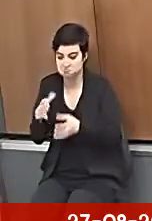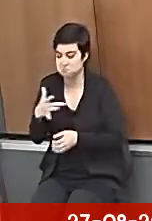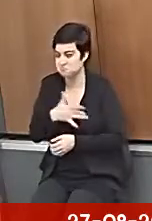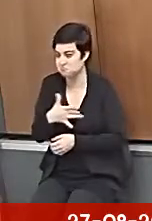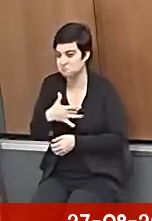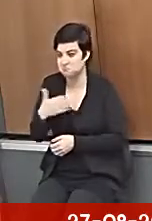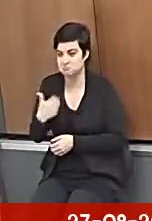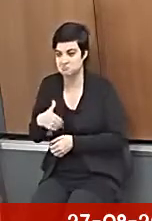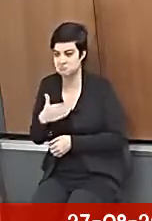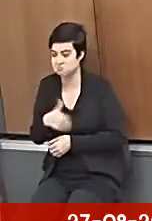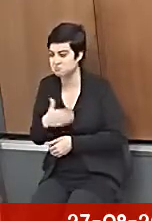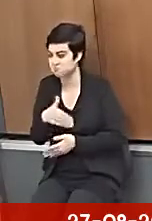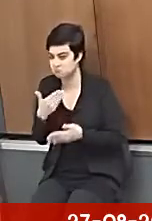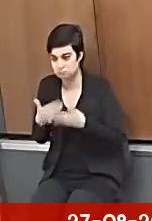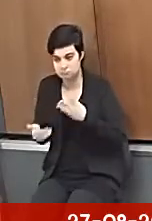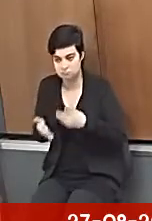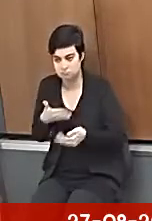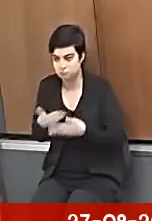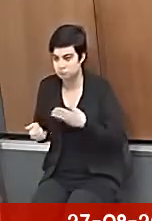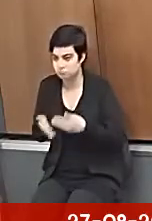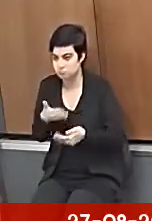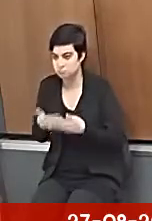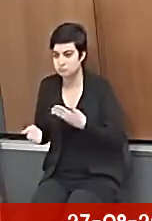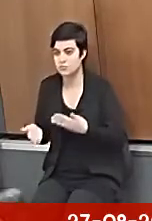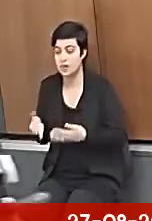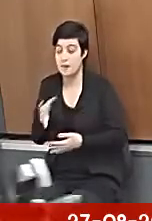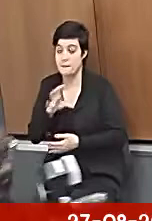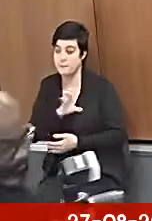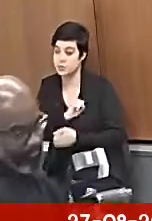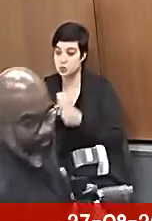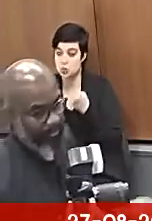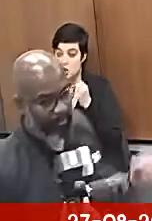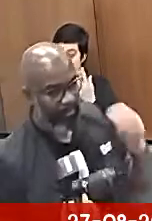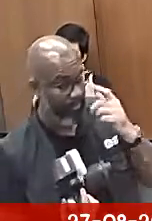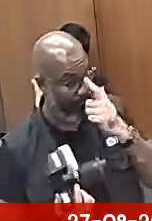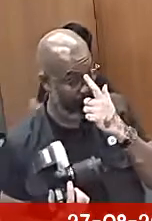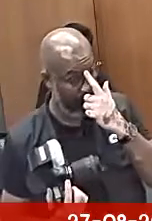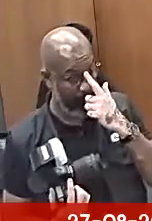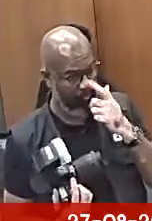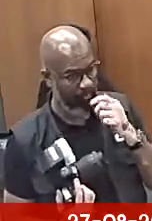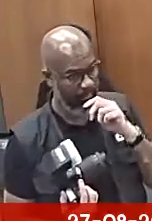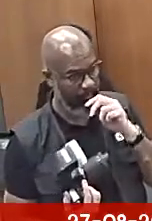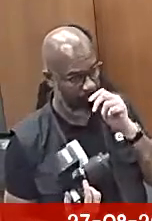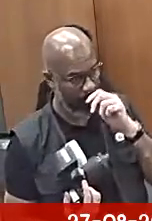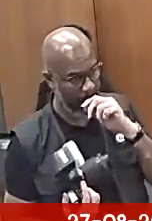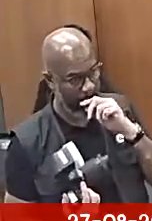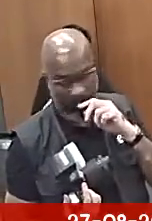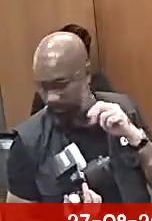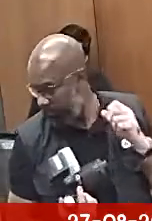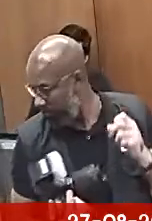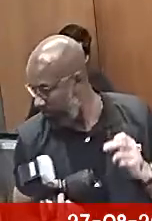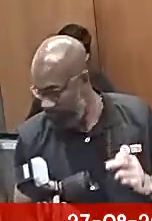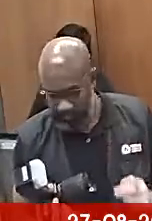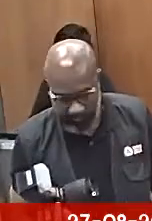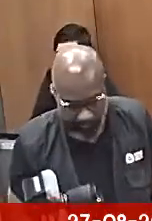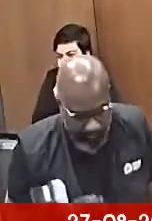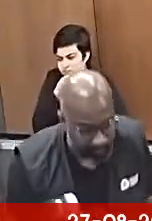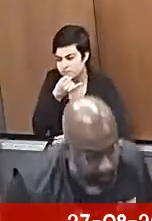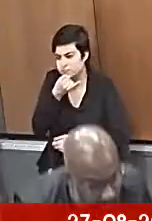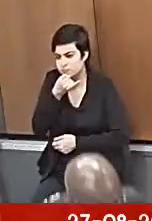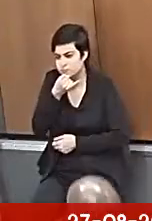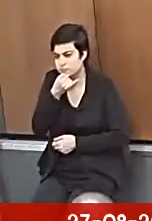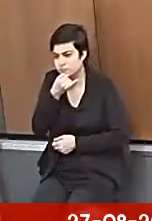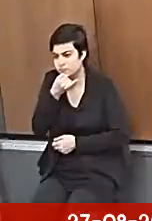é que ele torça que ele seja apaixonado e eu fico muito triste e deputados e demais participantes